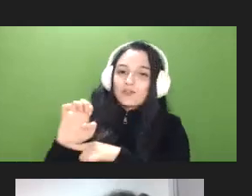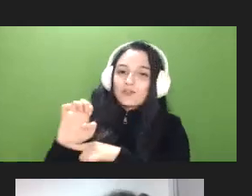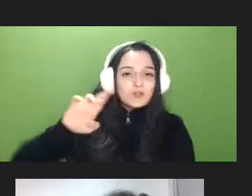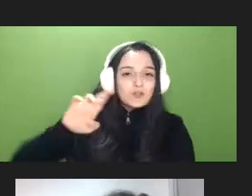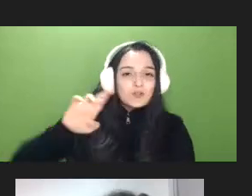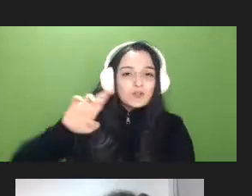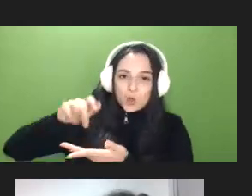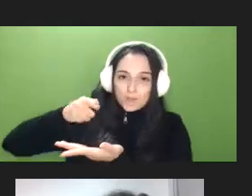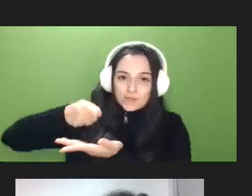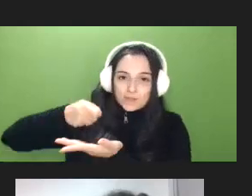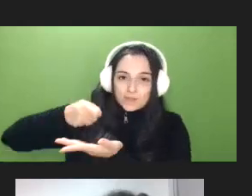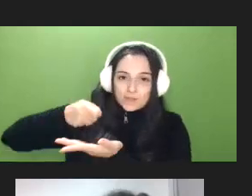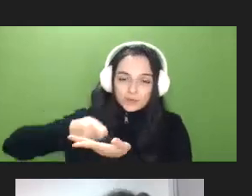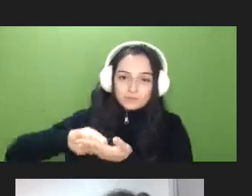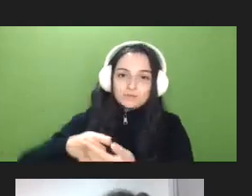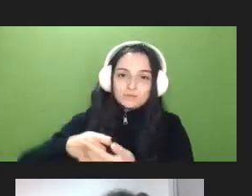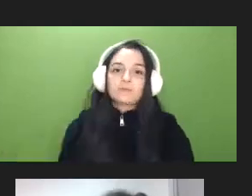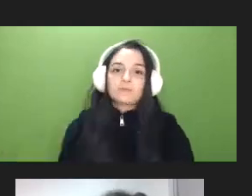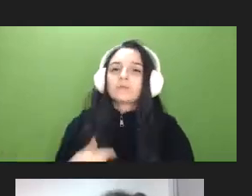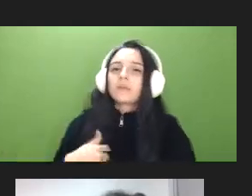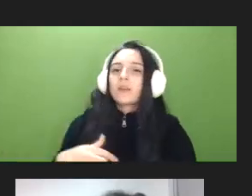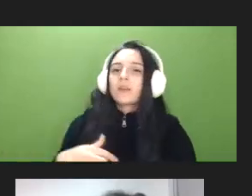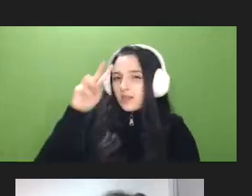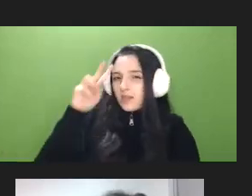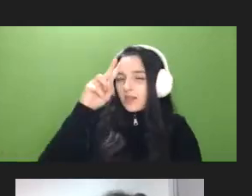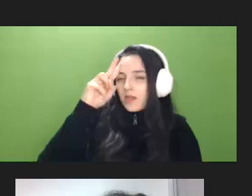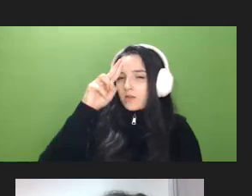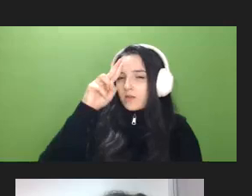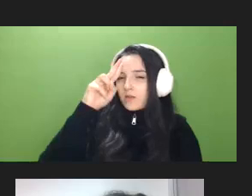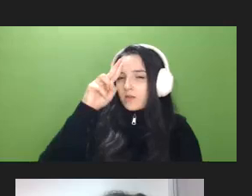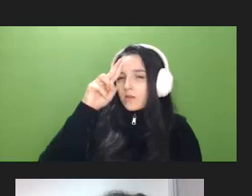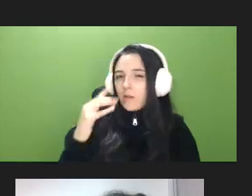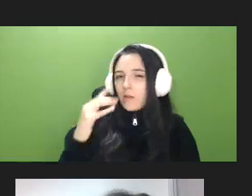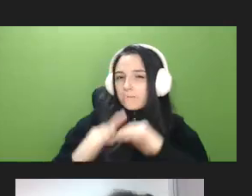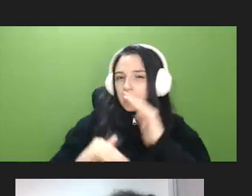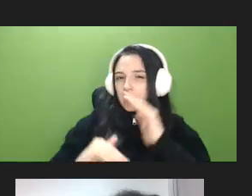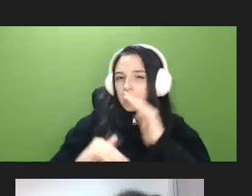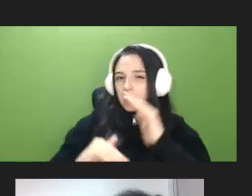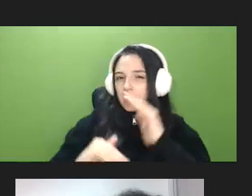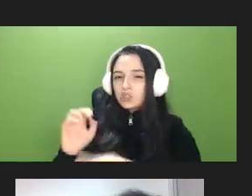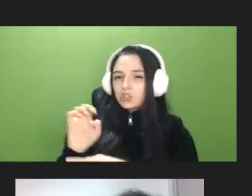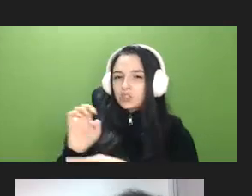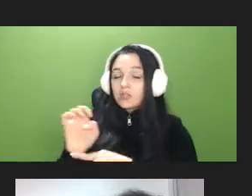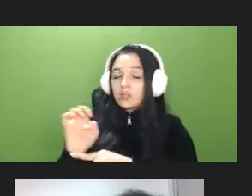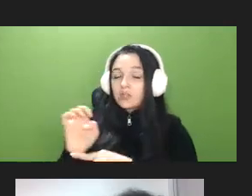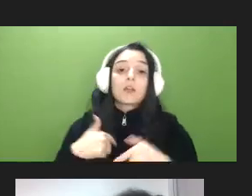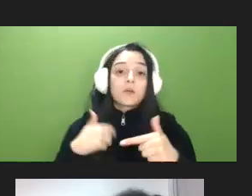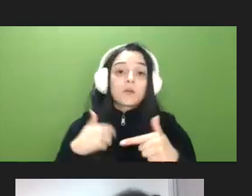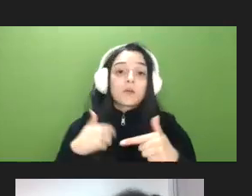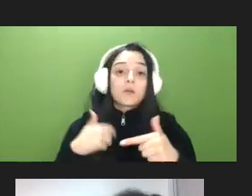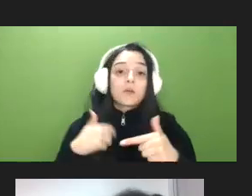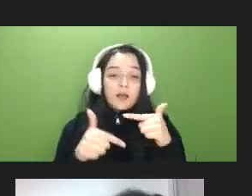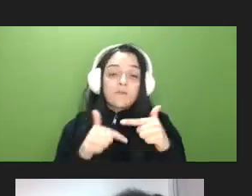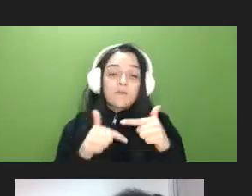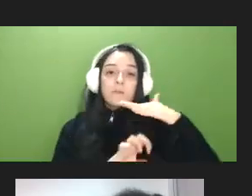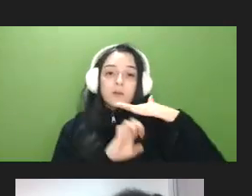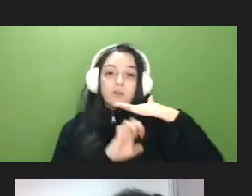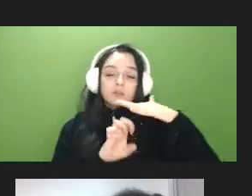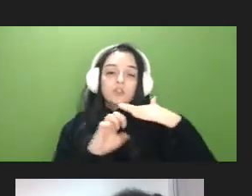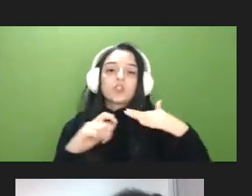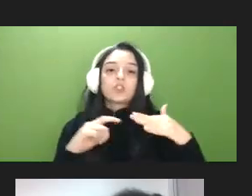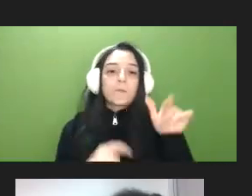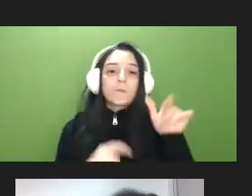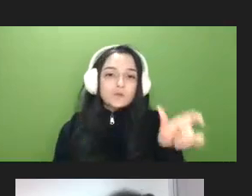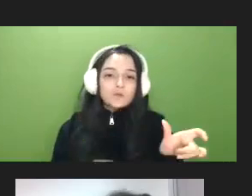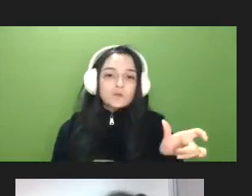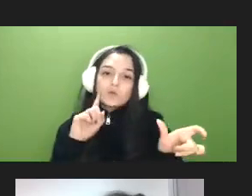Então, eu lembro que em uma dessas práticas de estágio, eu trabalhava numa empresa e tinha uma pessoa surda que trabalhava junto